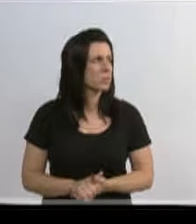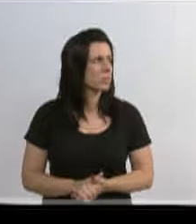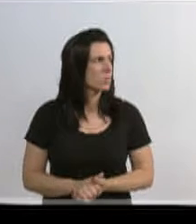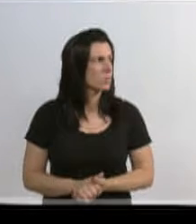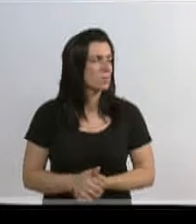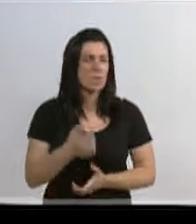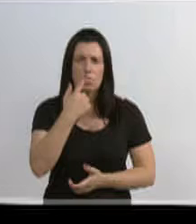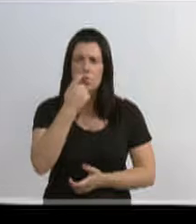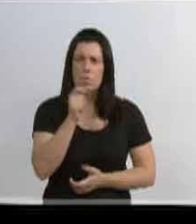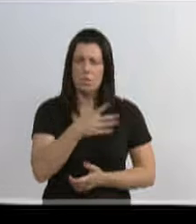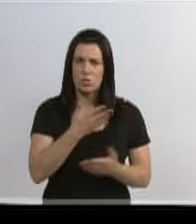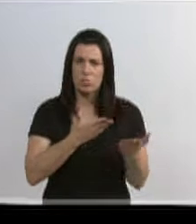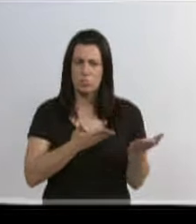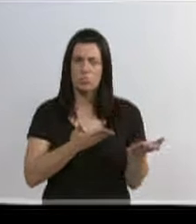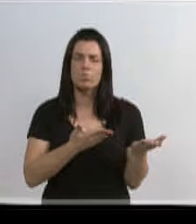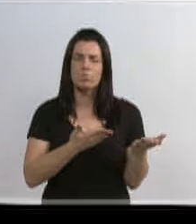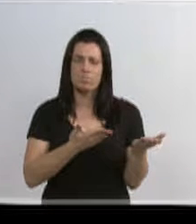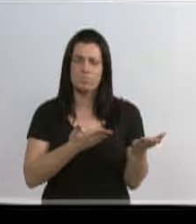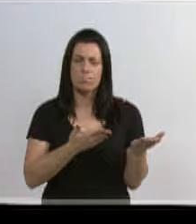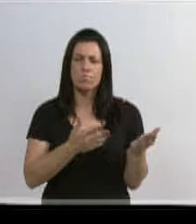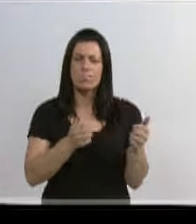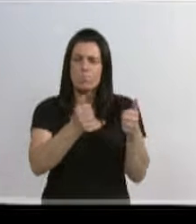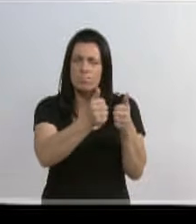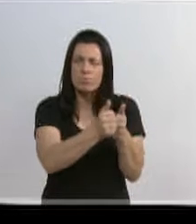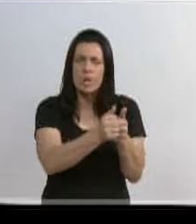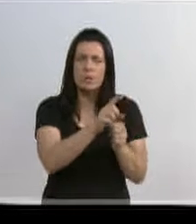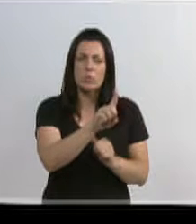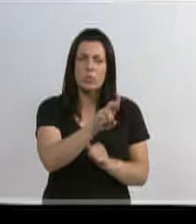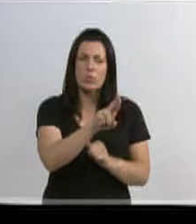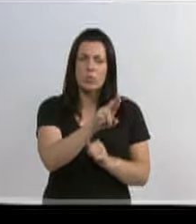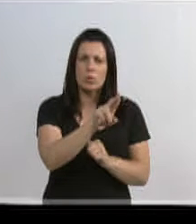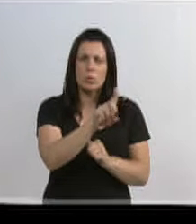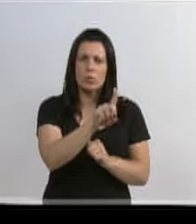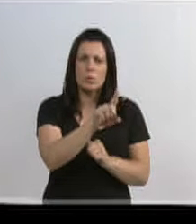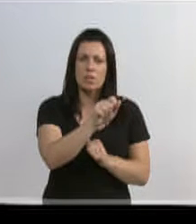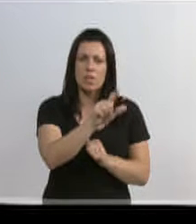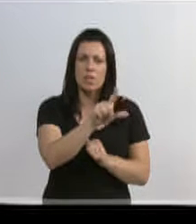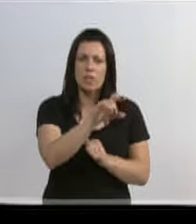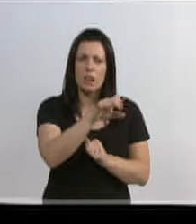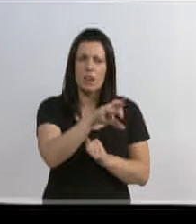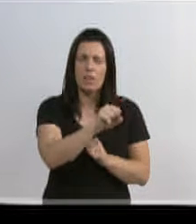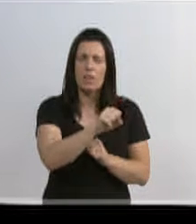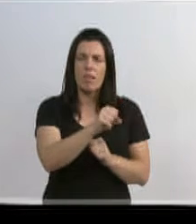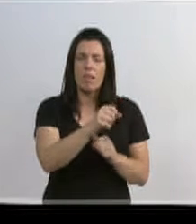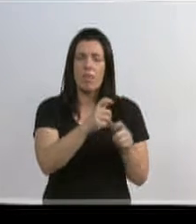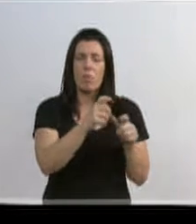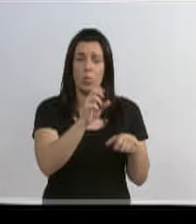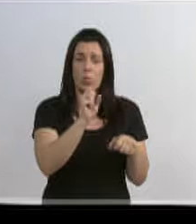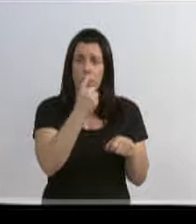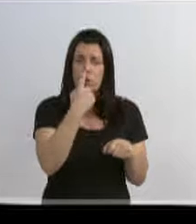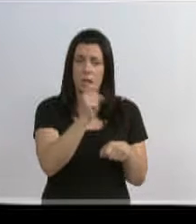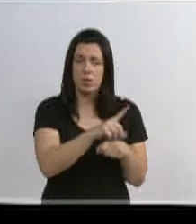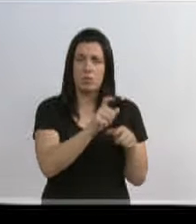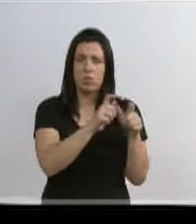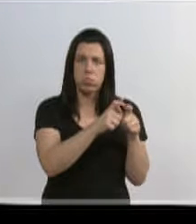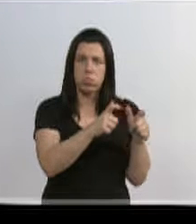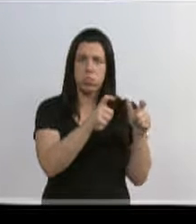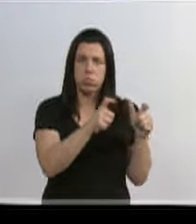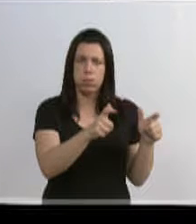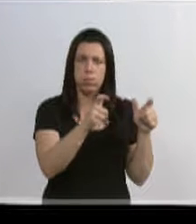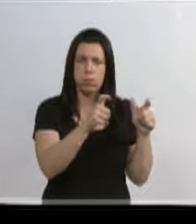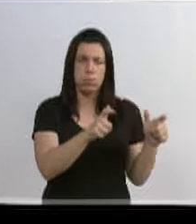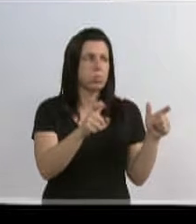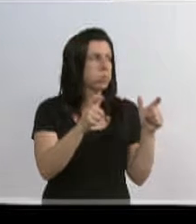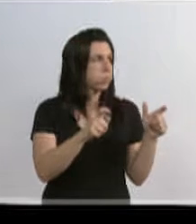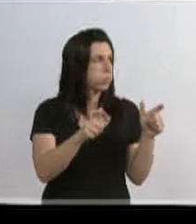lixo, gente, paga ainda saudades próximas da Dudalina. Cada dia que passa ele vem crescendo. DENIT, DEINFRA, ali é o